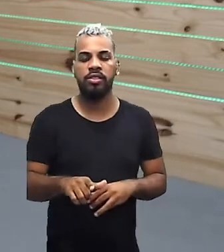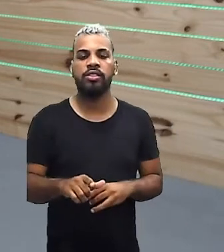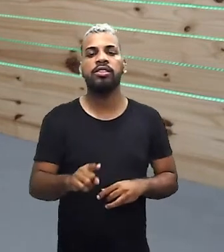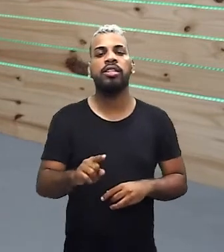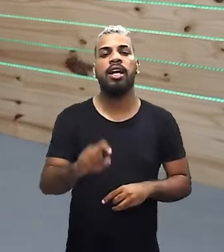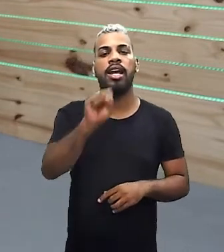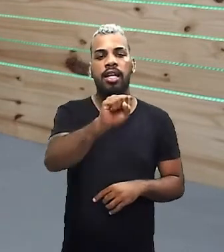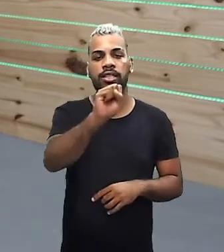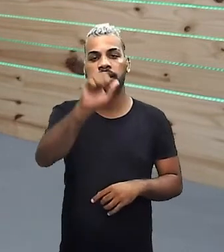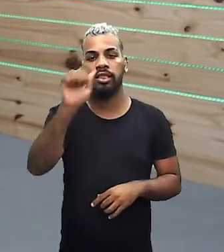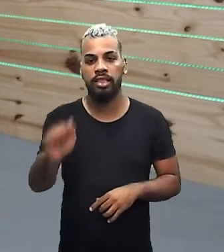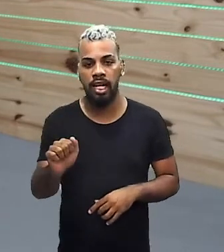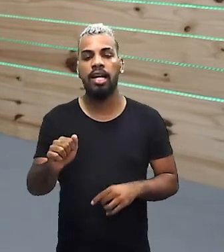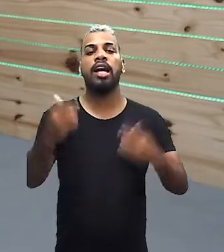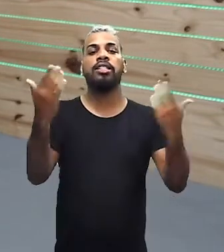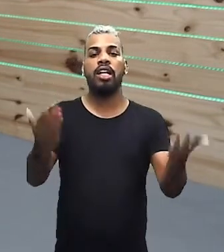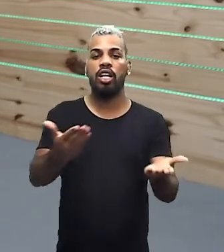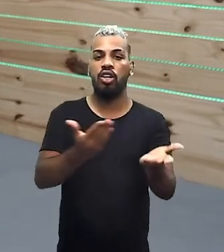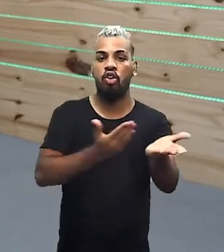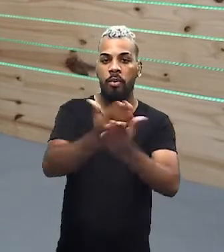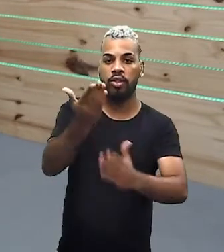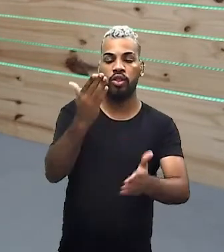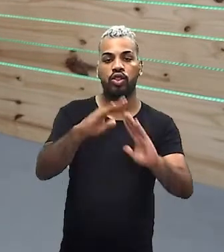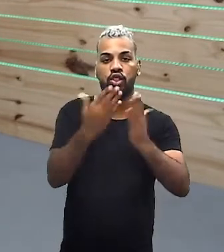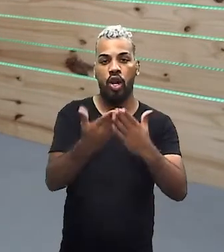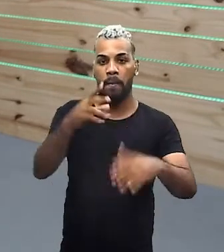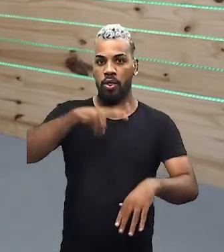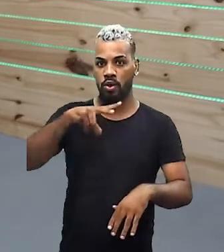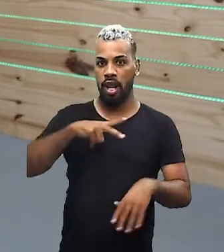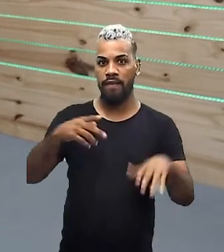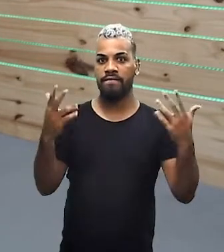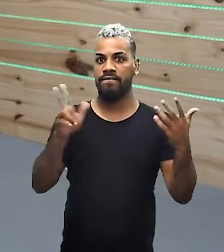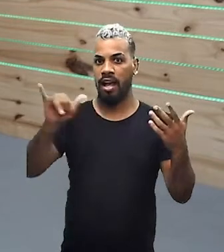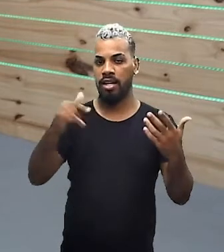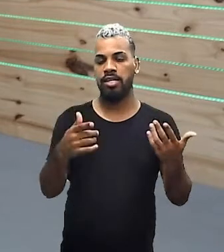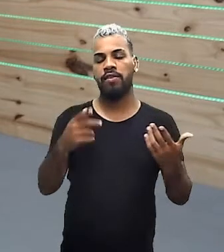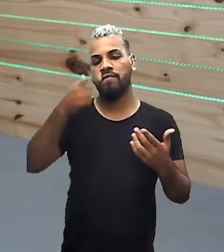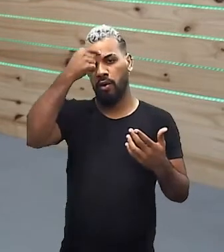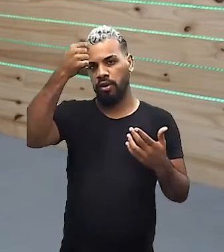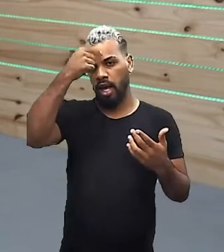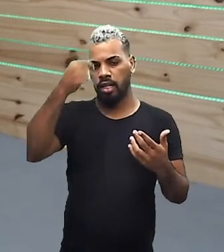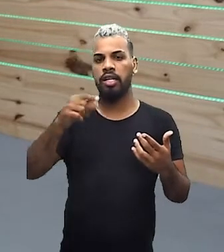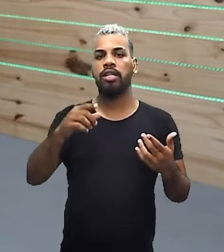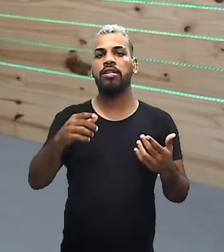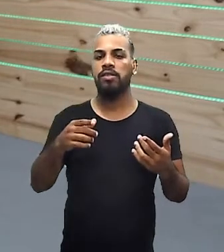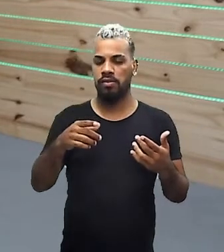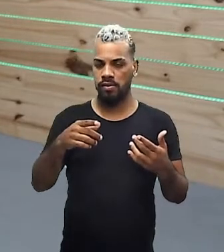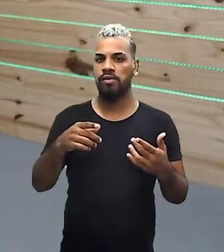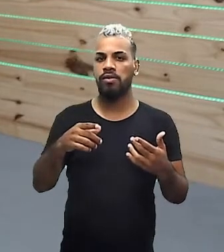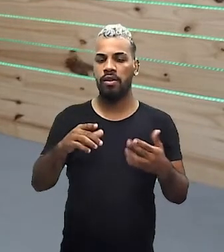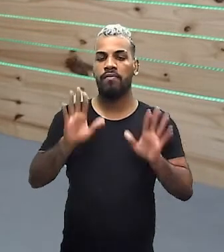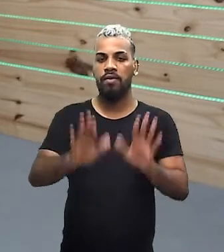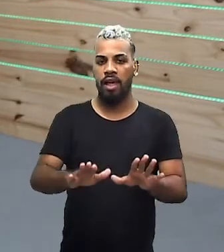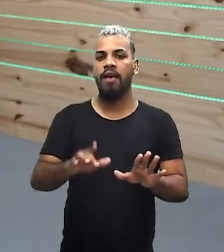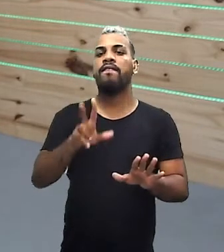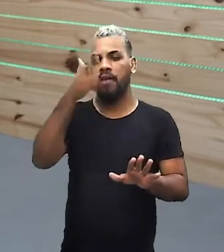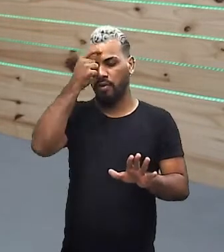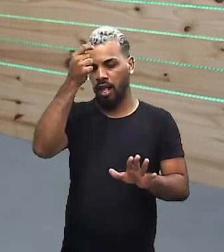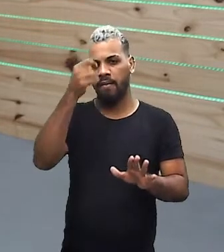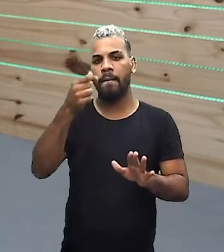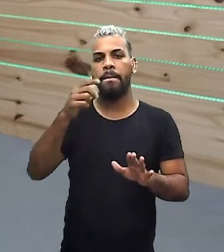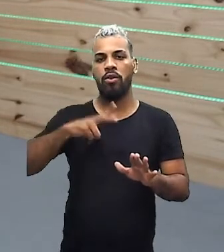aí começam as escolas particulares também, as universidades particulares. De agora até o Natal não tem sossego,